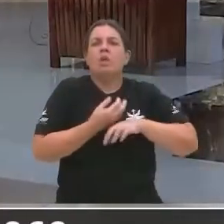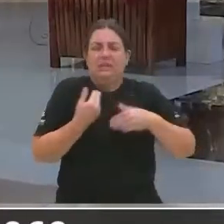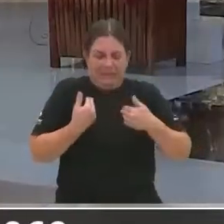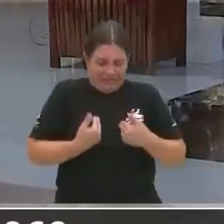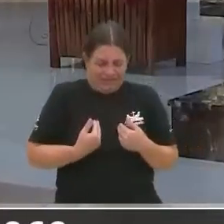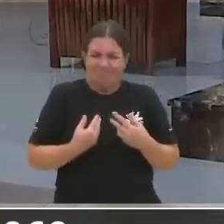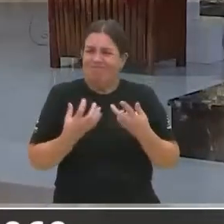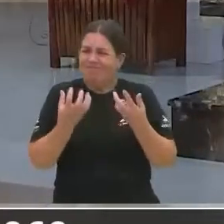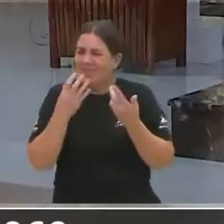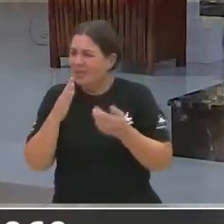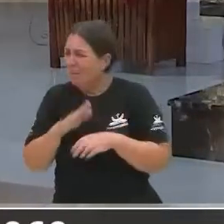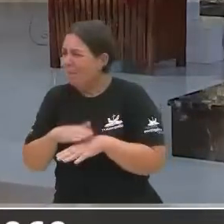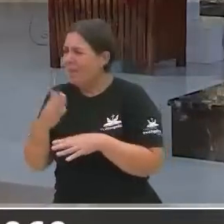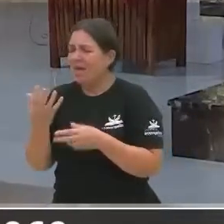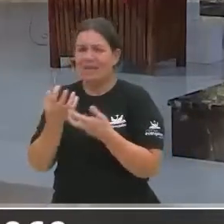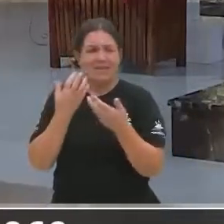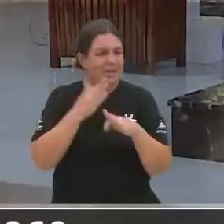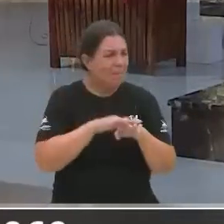quer algo